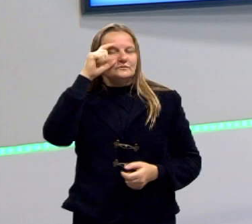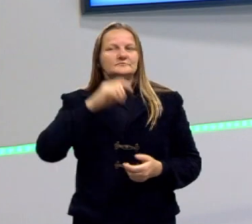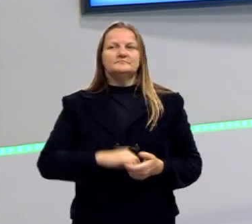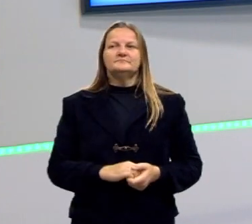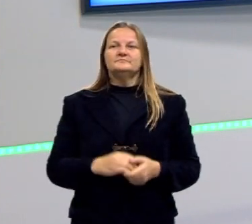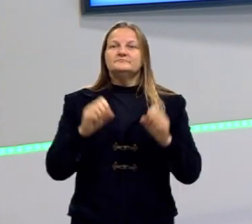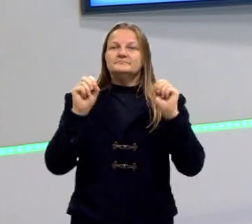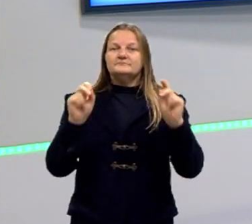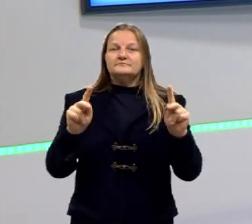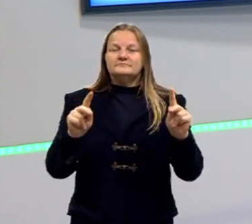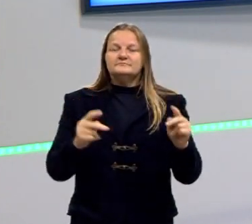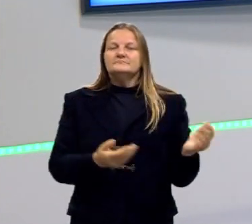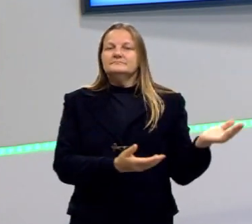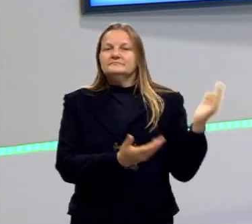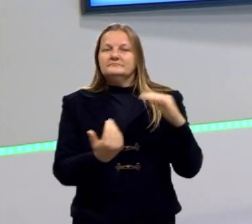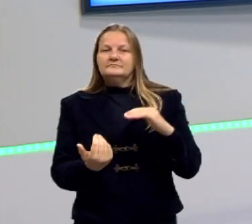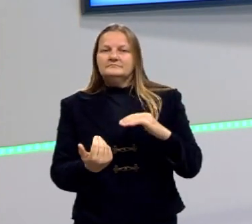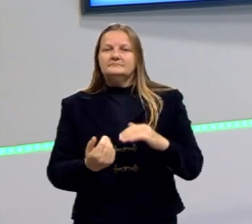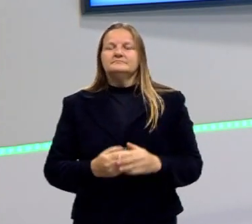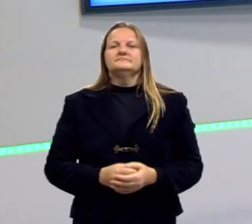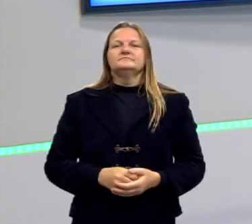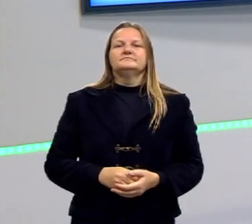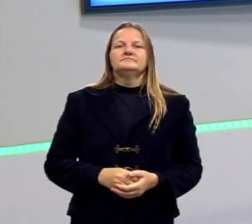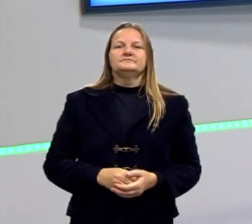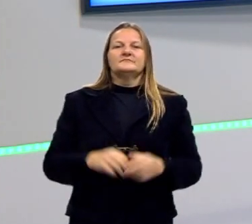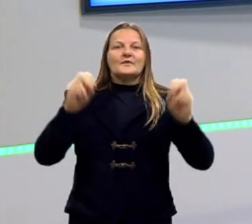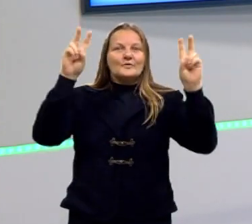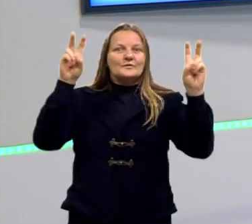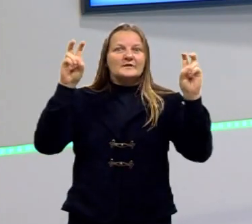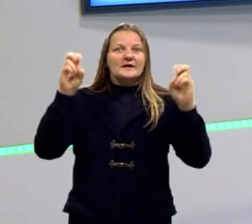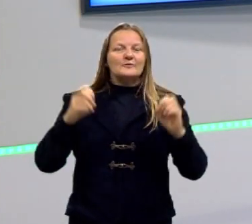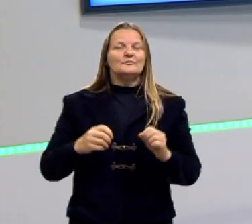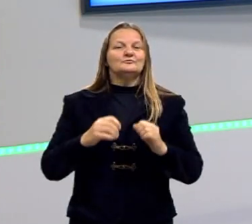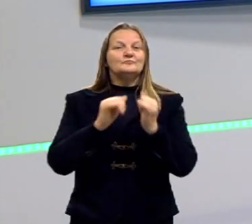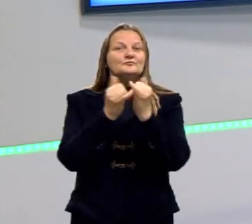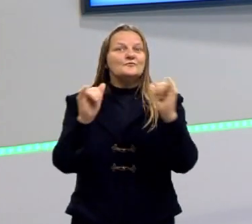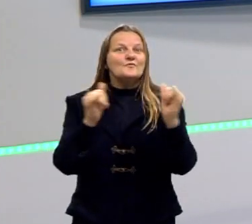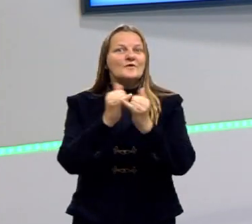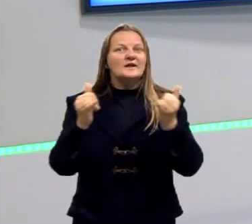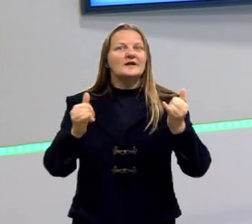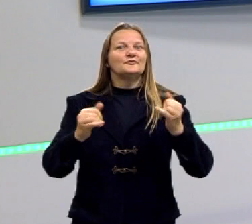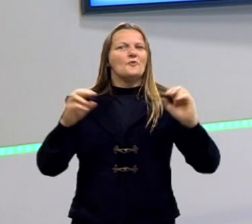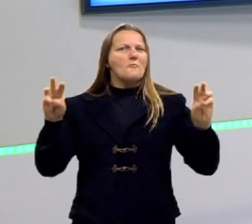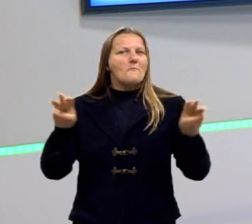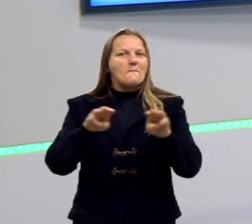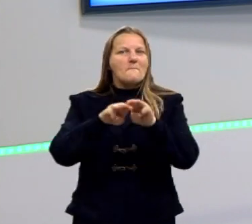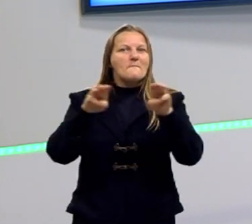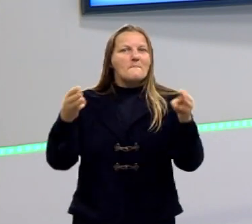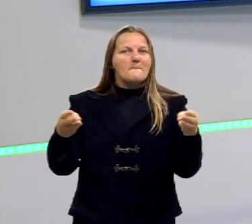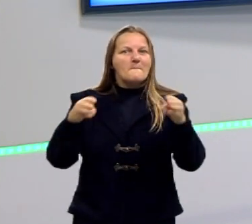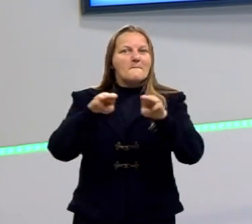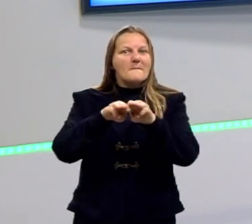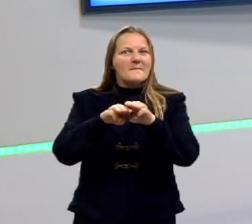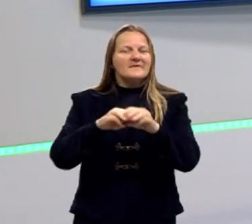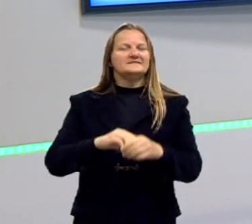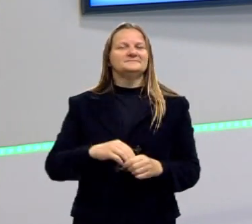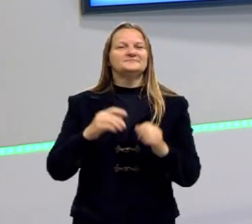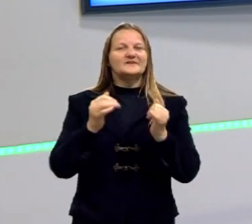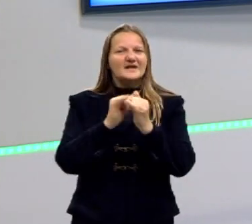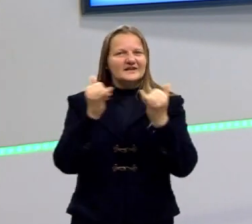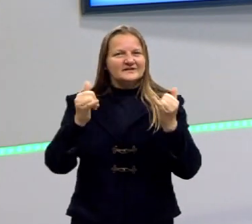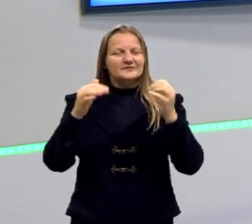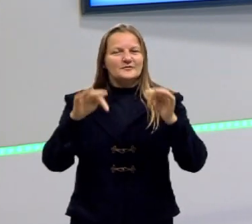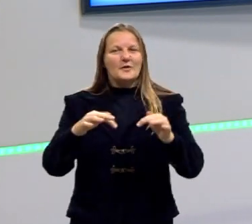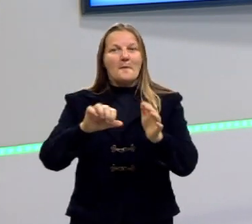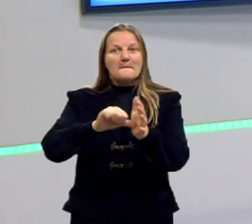certo pessoal então a gente seguindo na nossa temática de eletromagnetismo a gente já falou sobre eletricidade Então